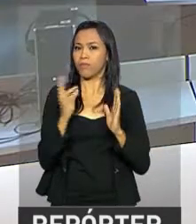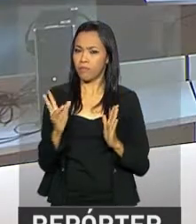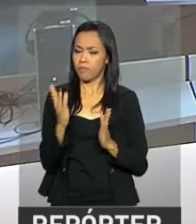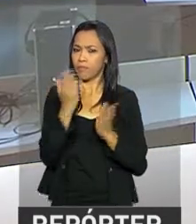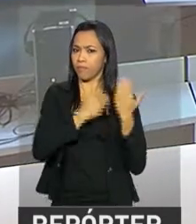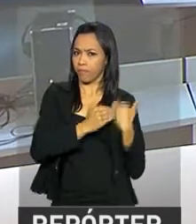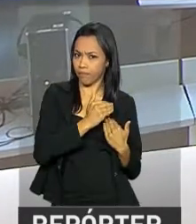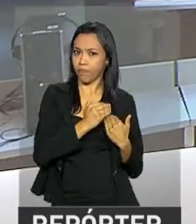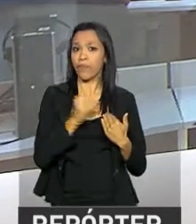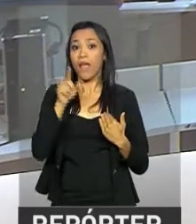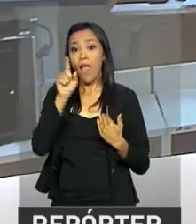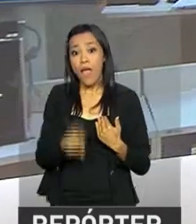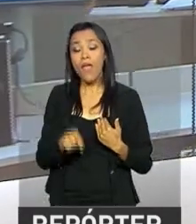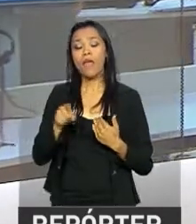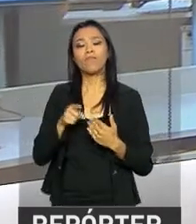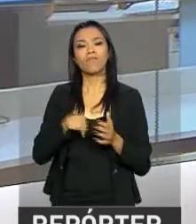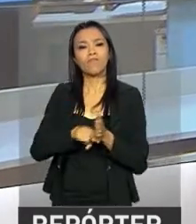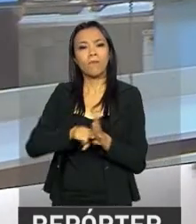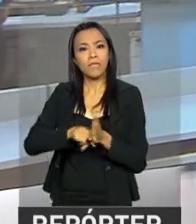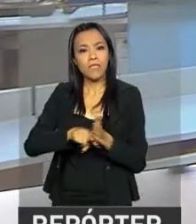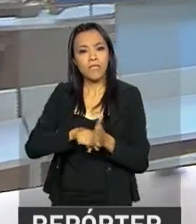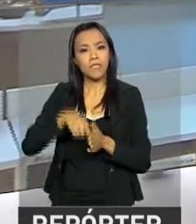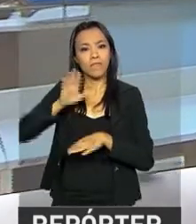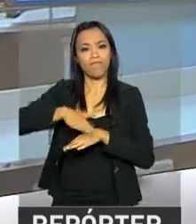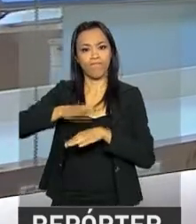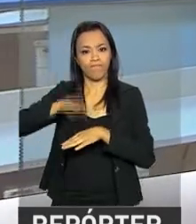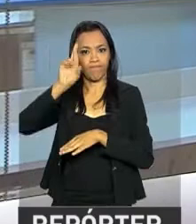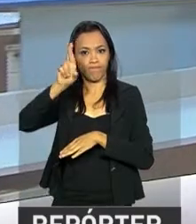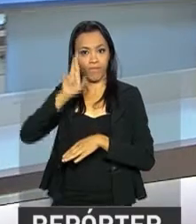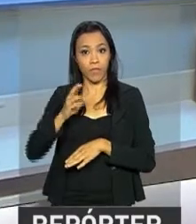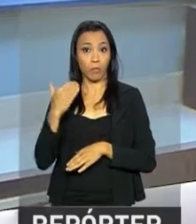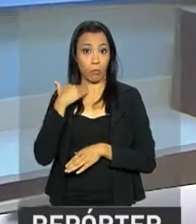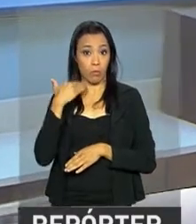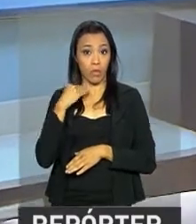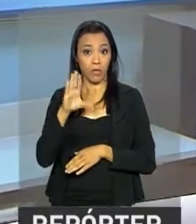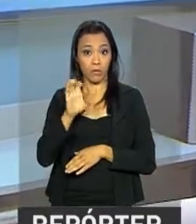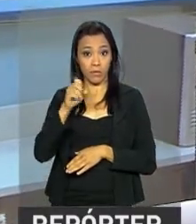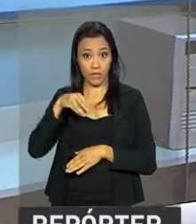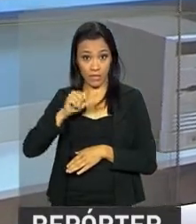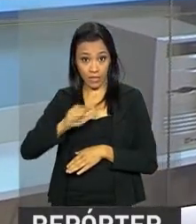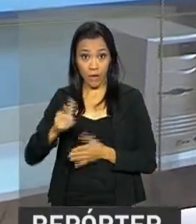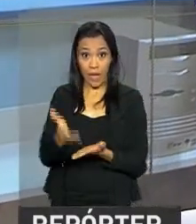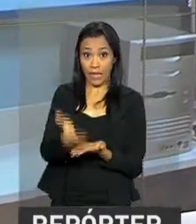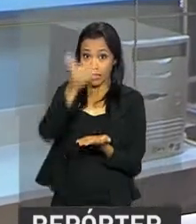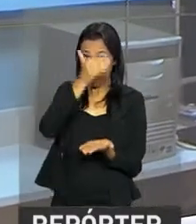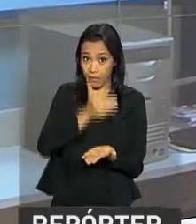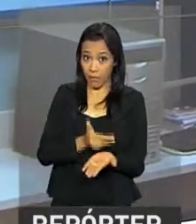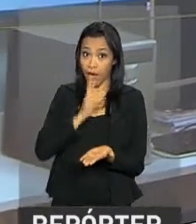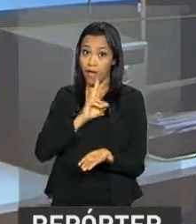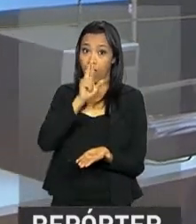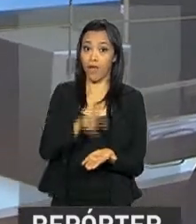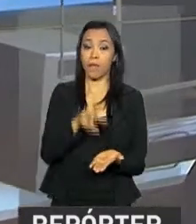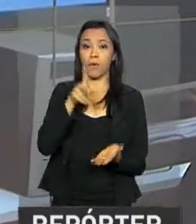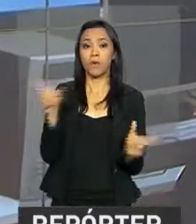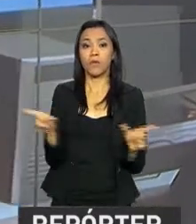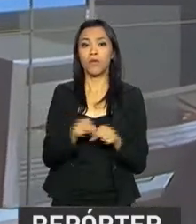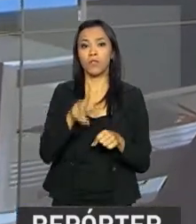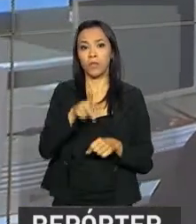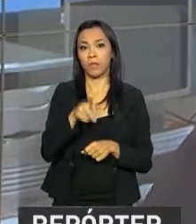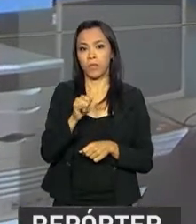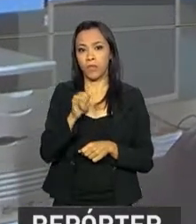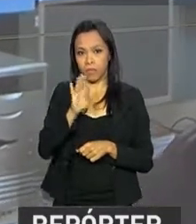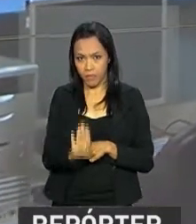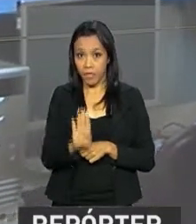esse é um indicador criado pelo banco central para tentar antecipar o resultado do pib o produto interno bruto que é a soma de